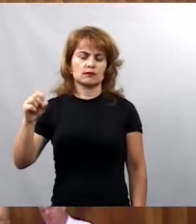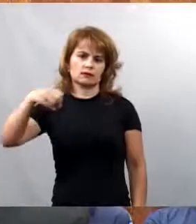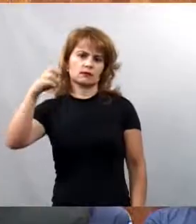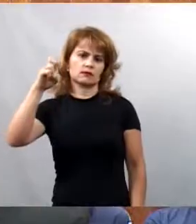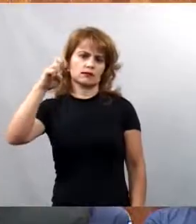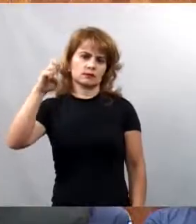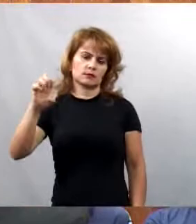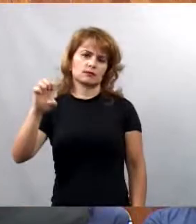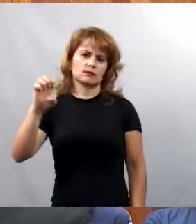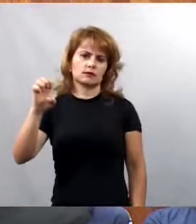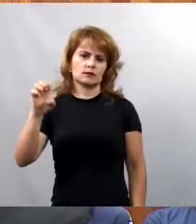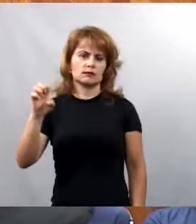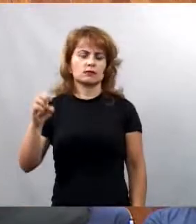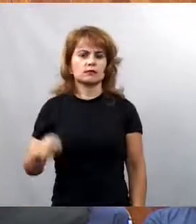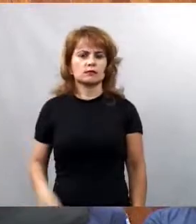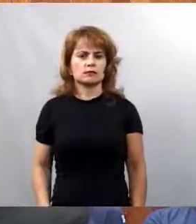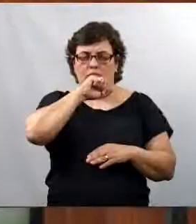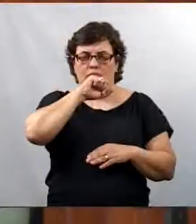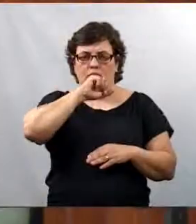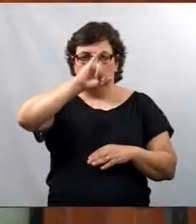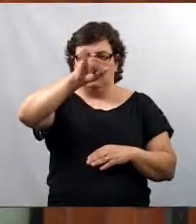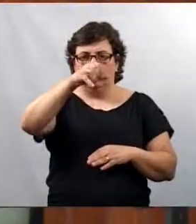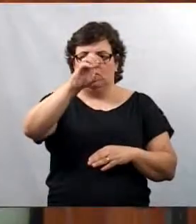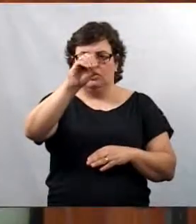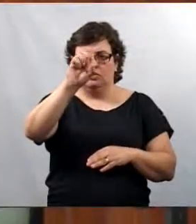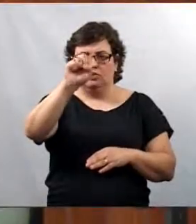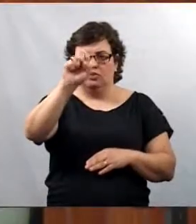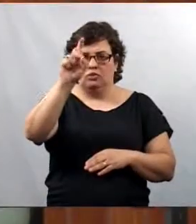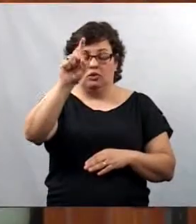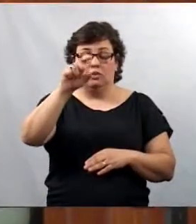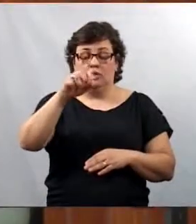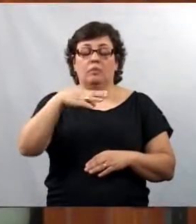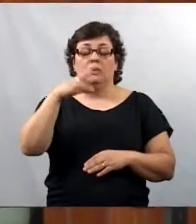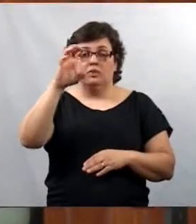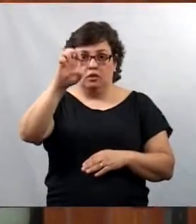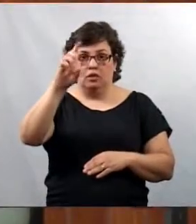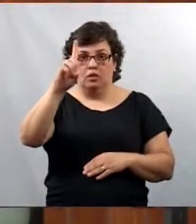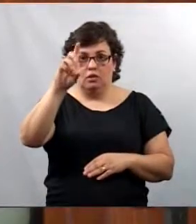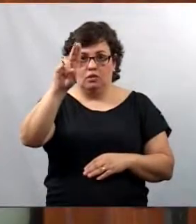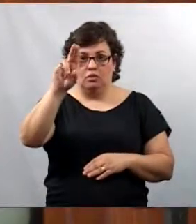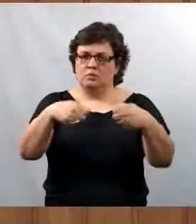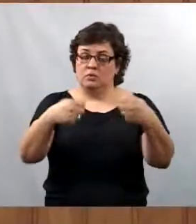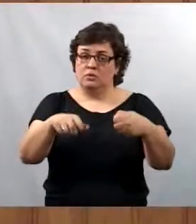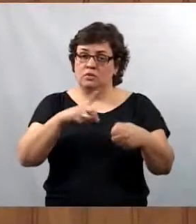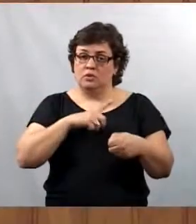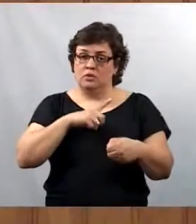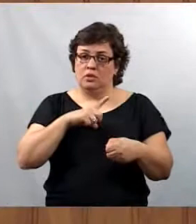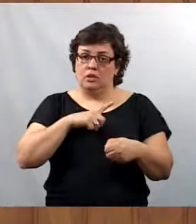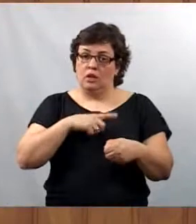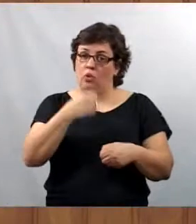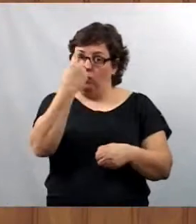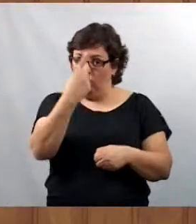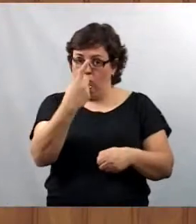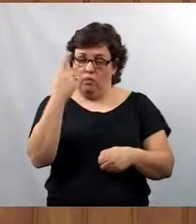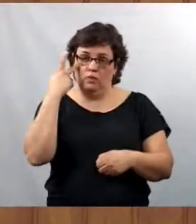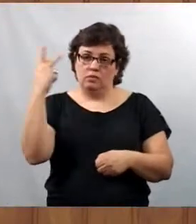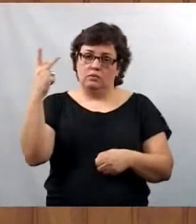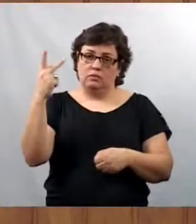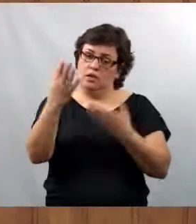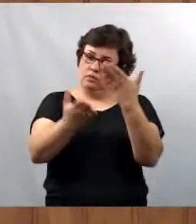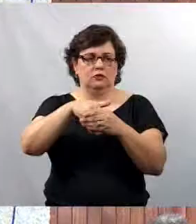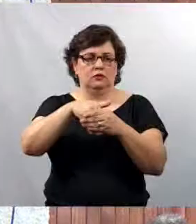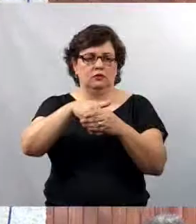projetos o primeiro de autoria do vereador Herval Rosa Seabra prevê penalidade para proprietário de linha telefônica